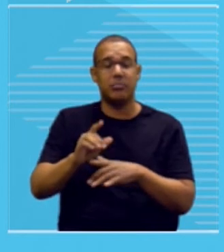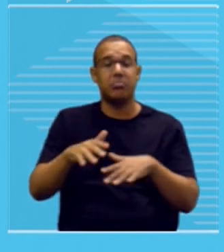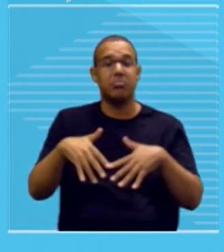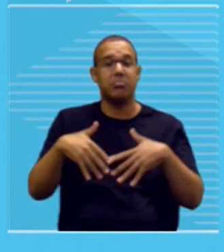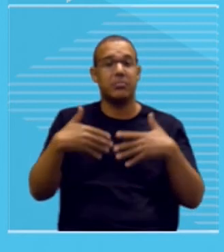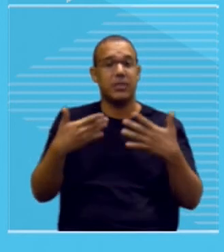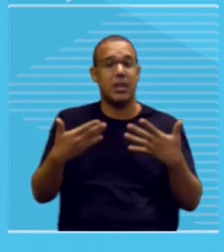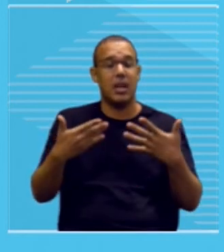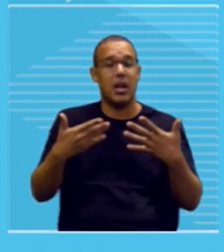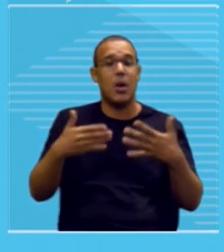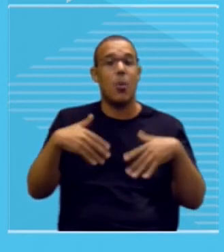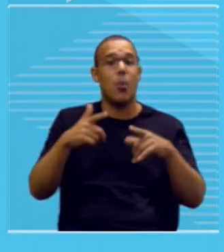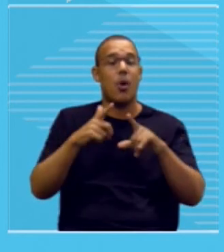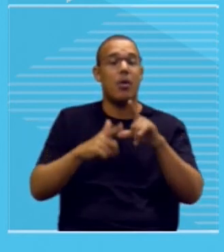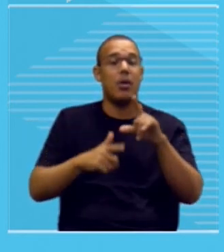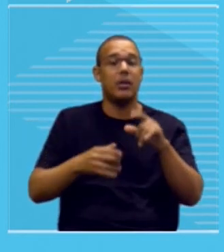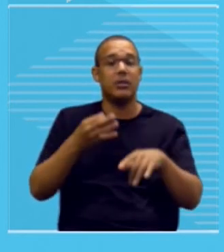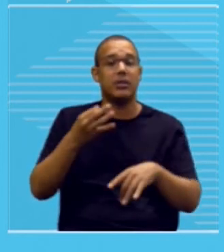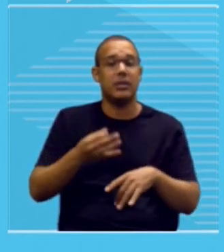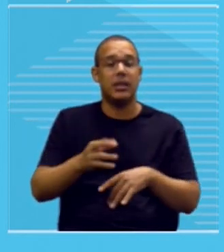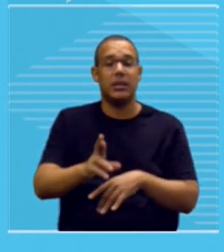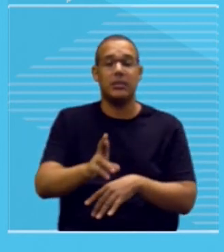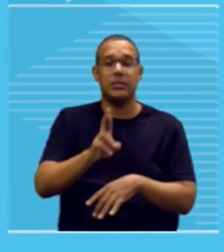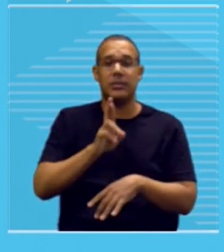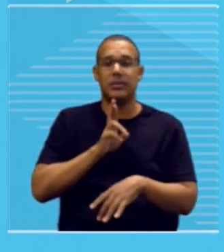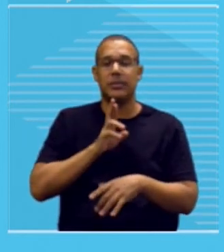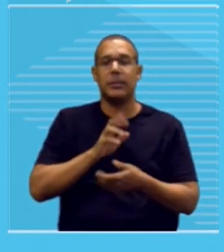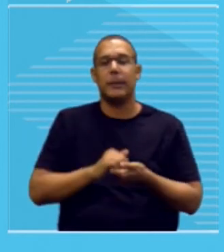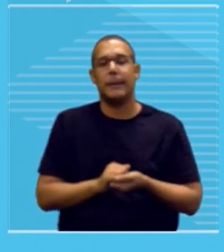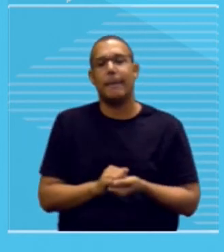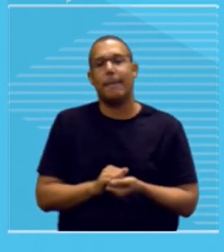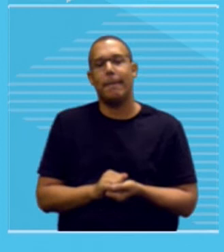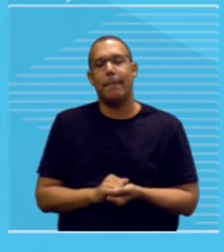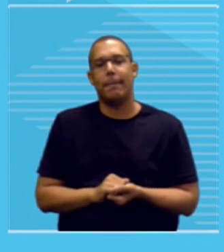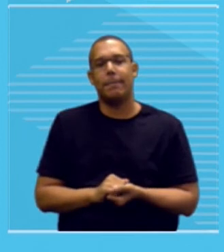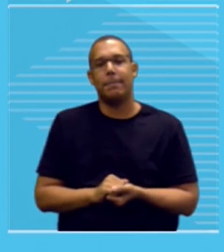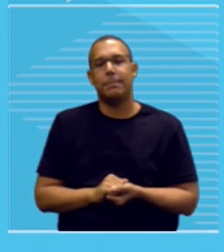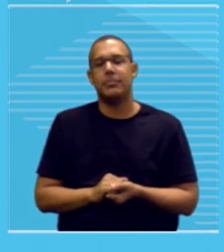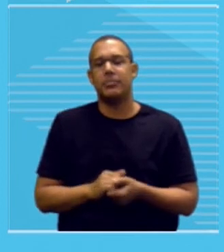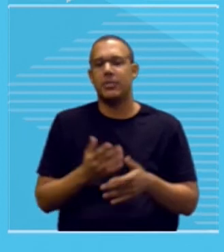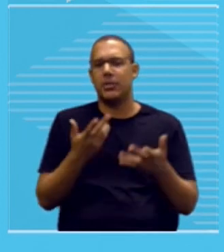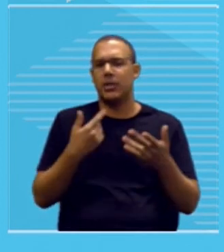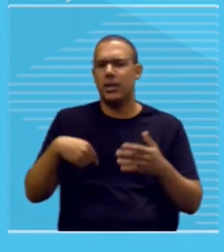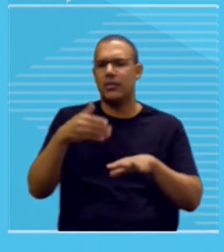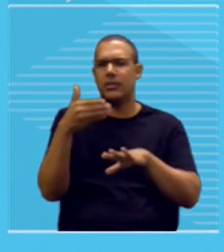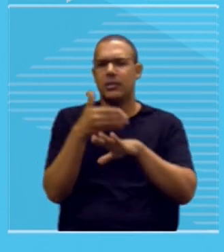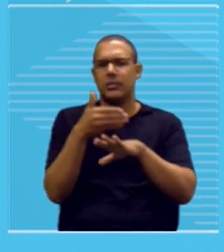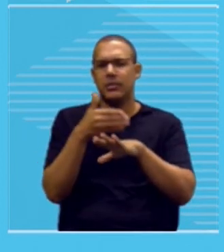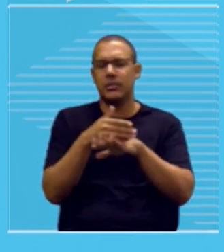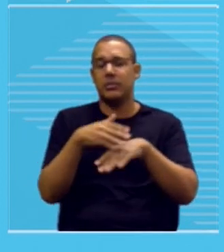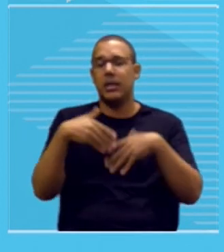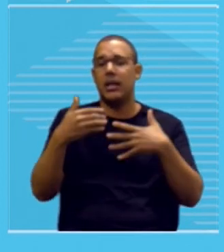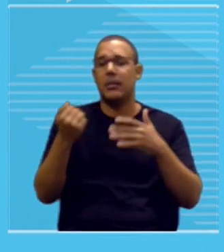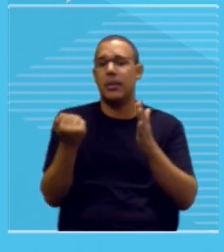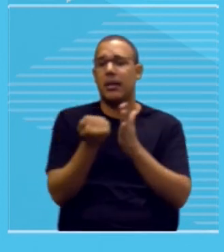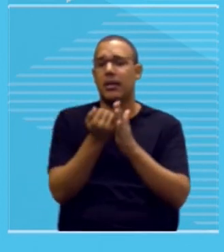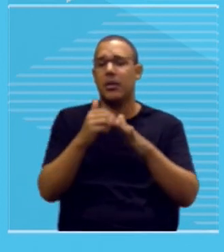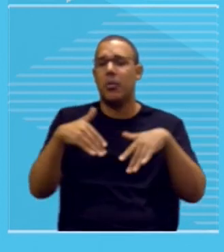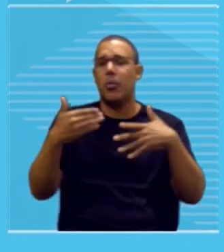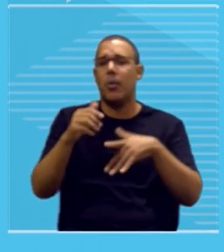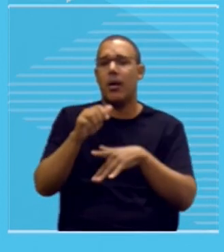polissemia E aí galera o que que vocês marcariam nessa daqui quero vocês participando o que é que vocês marcariam